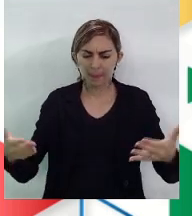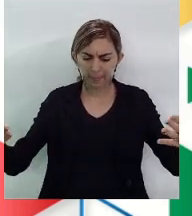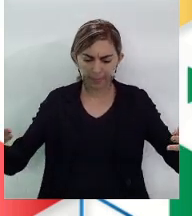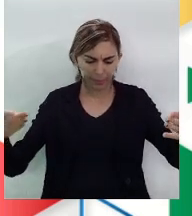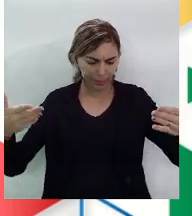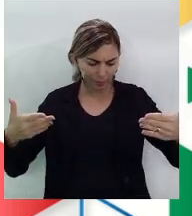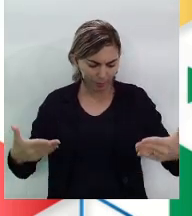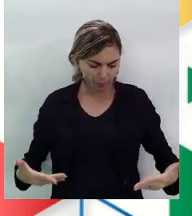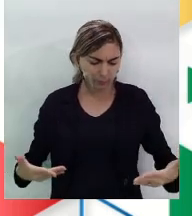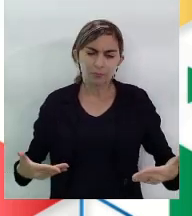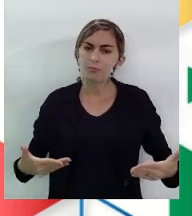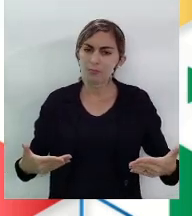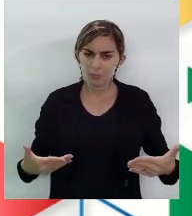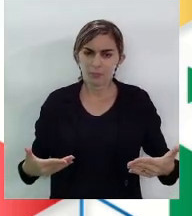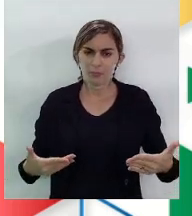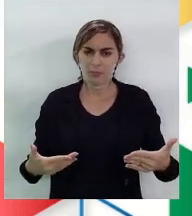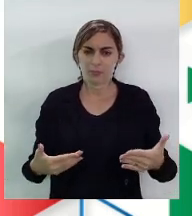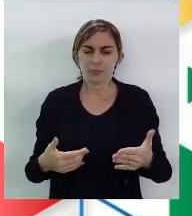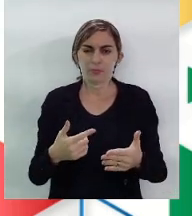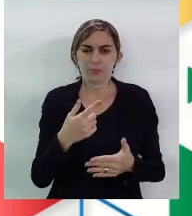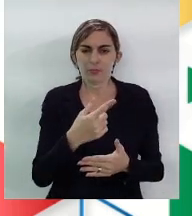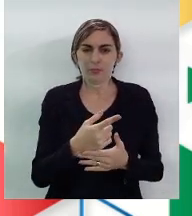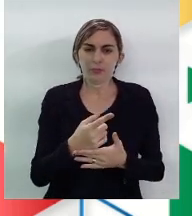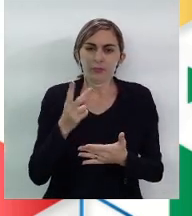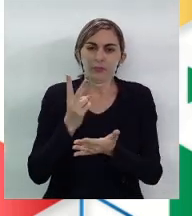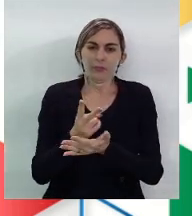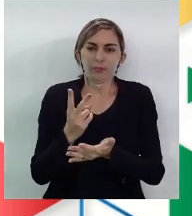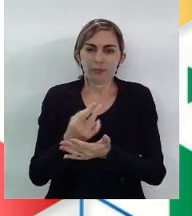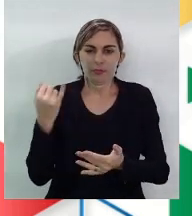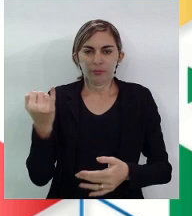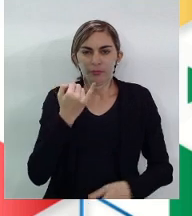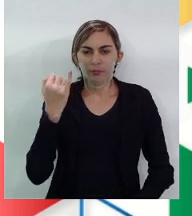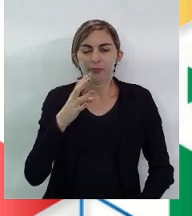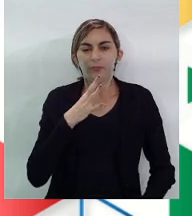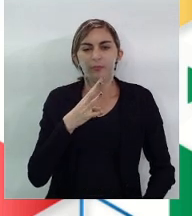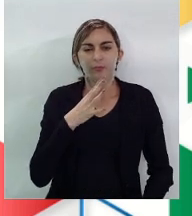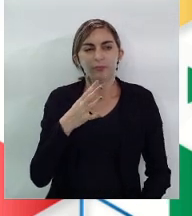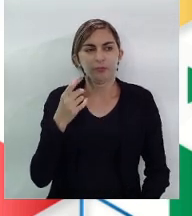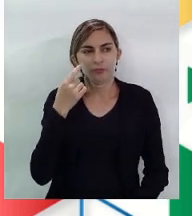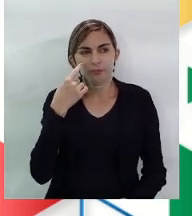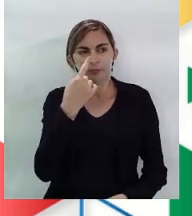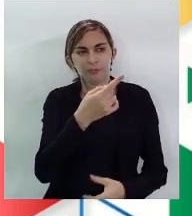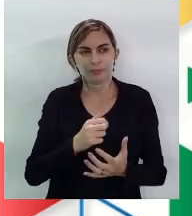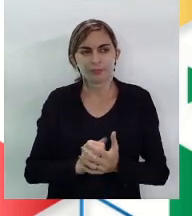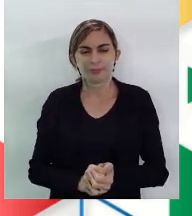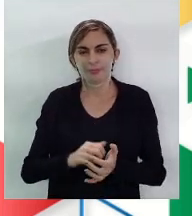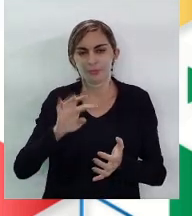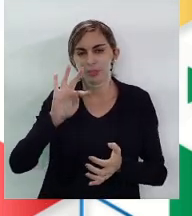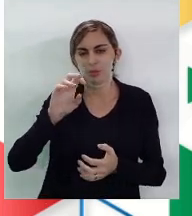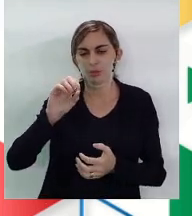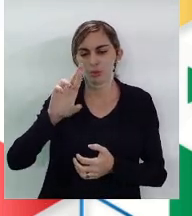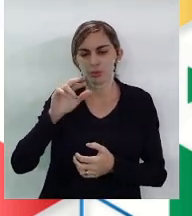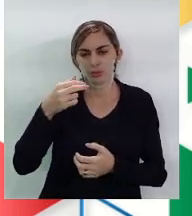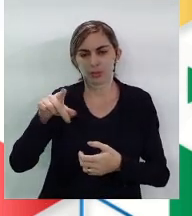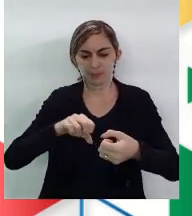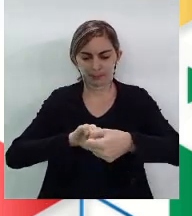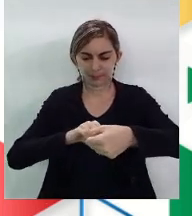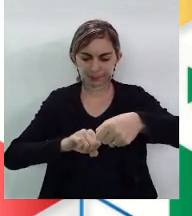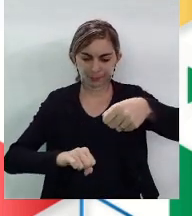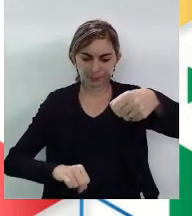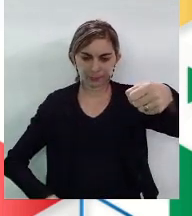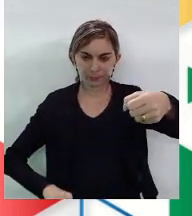esse personagem bíblico. É sempre importante conhecer. Olha aí a Torá